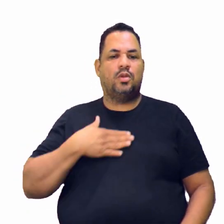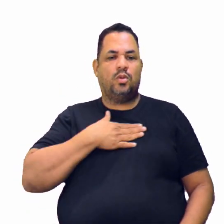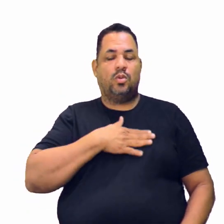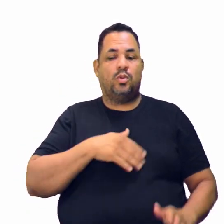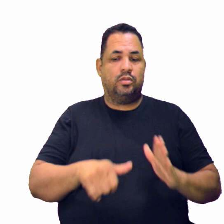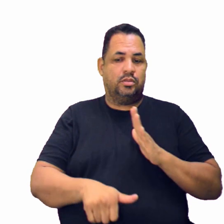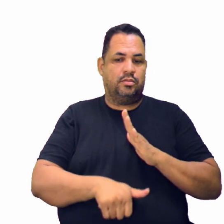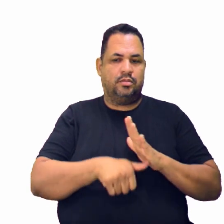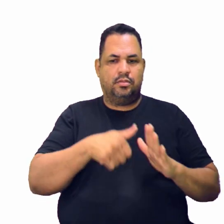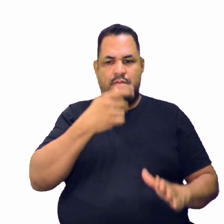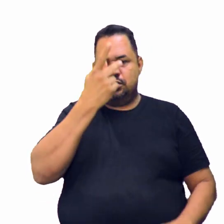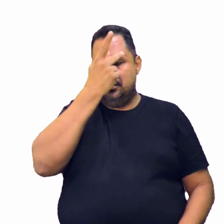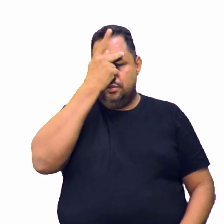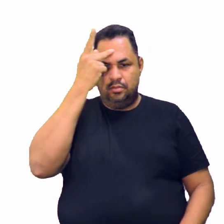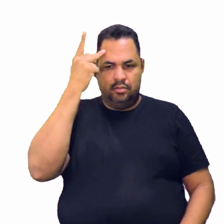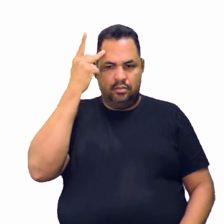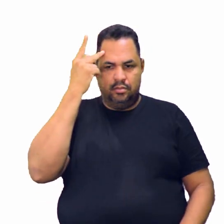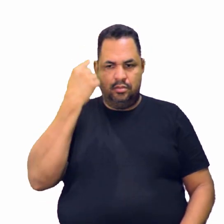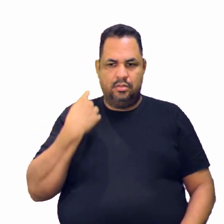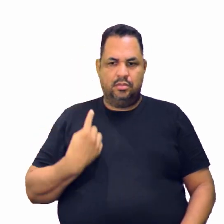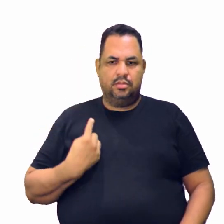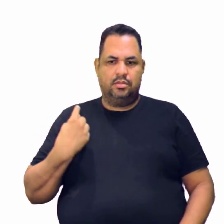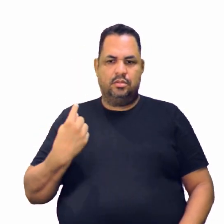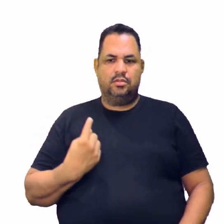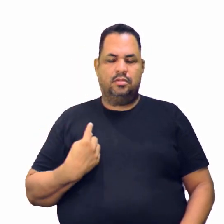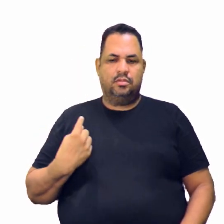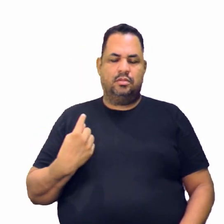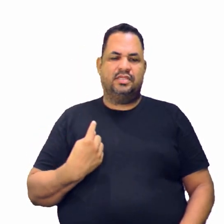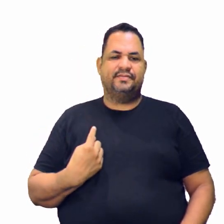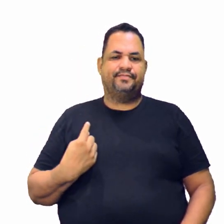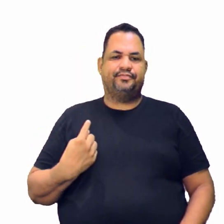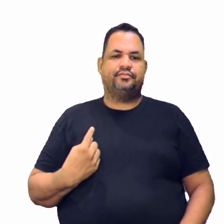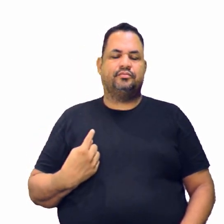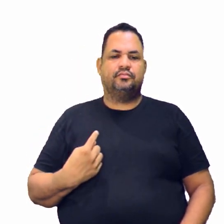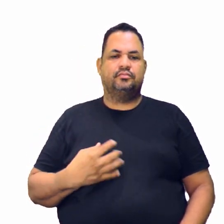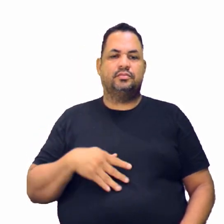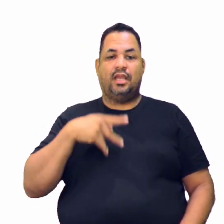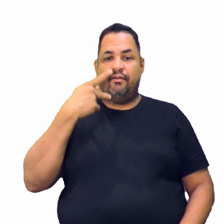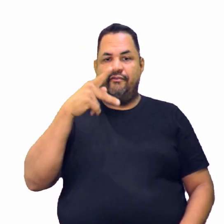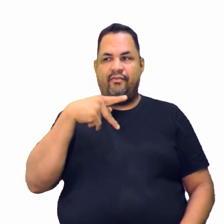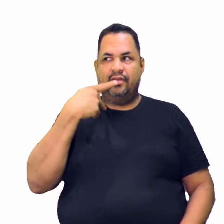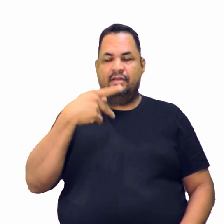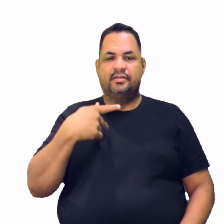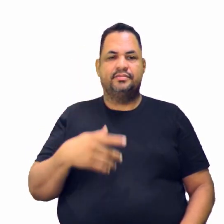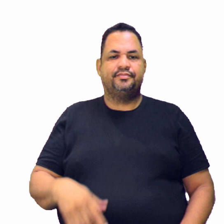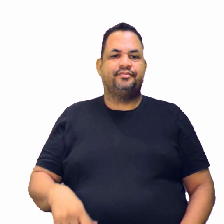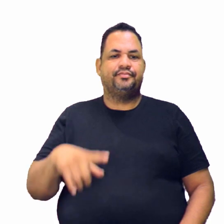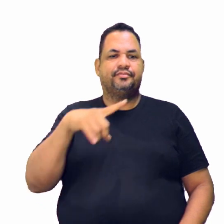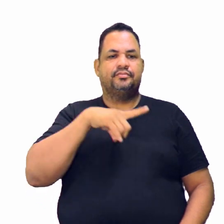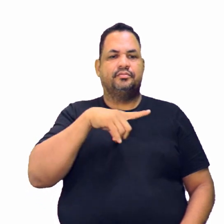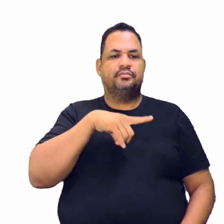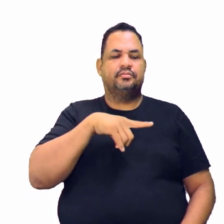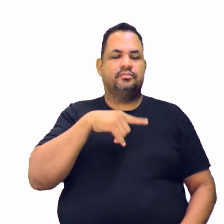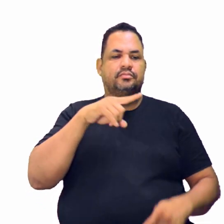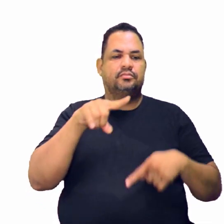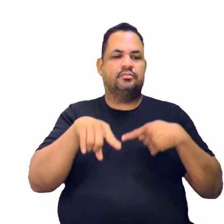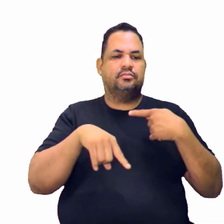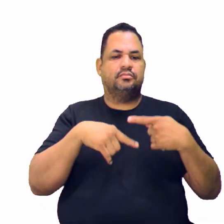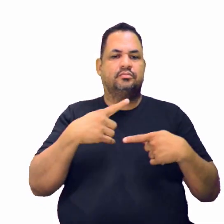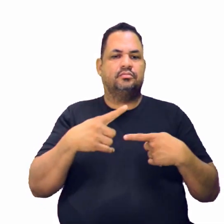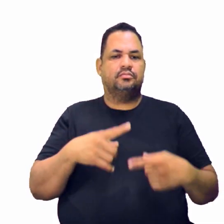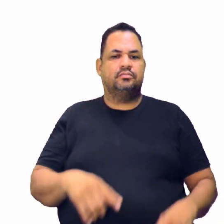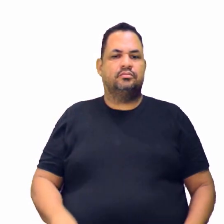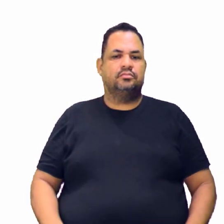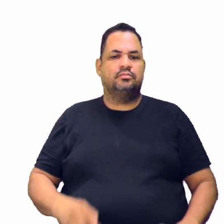primeira pessoa do singular, tá bom? A primeira pessoa do discurso. Aí eu tenho a próxima aqui,